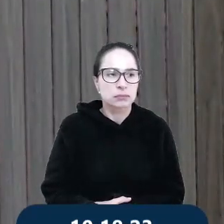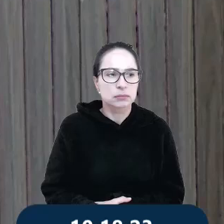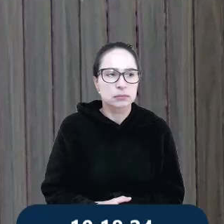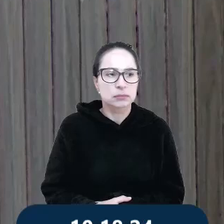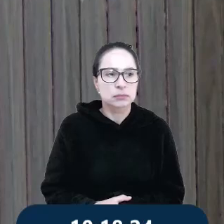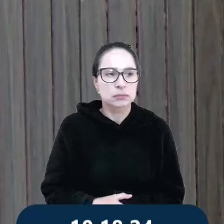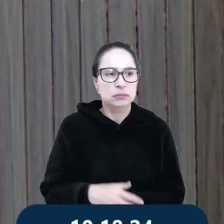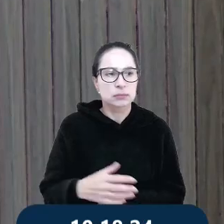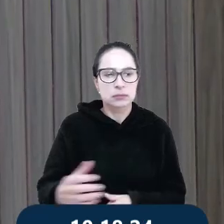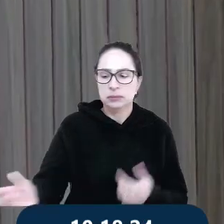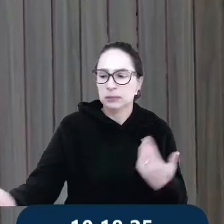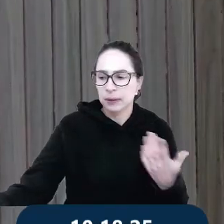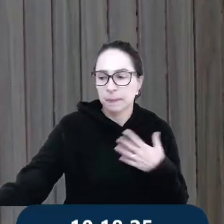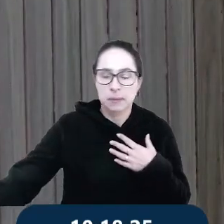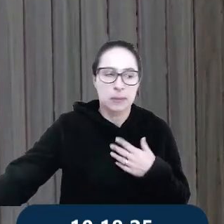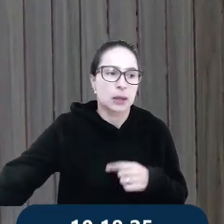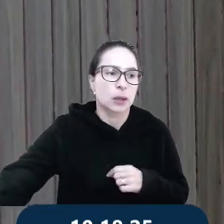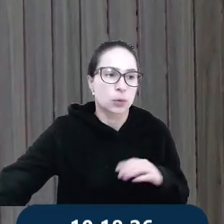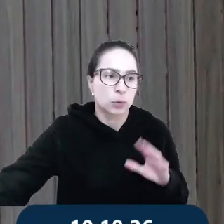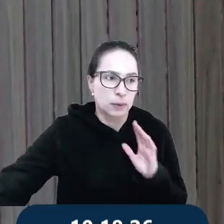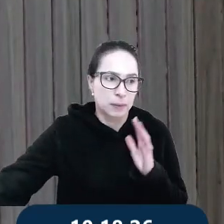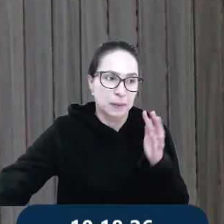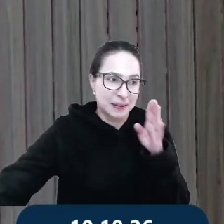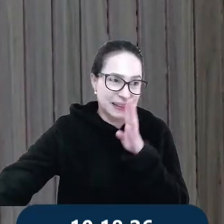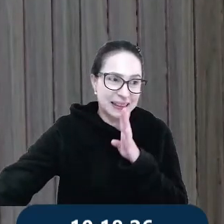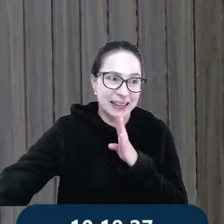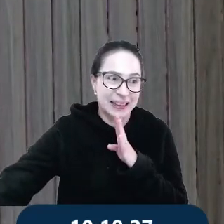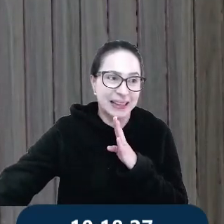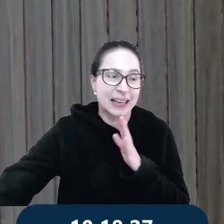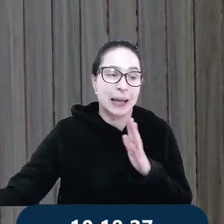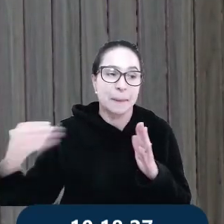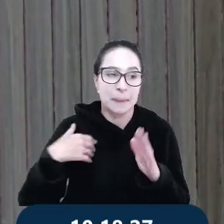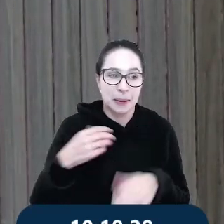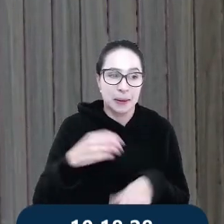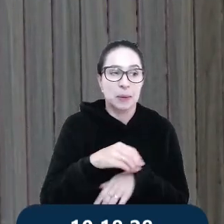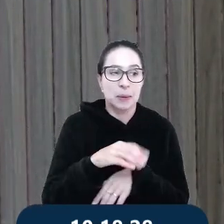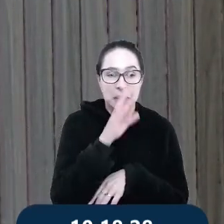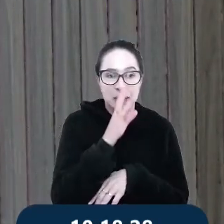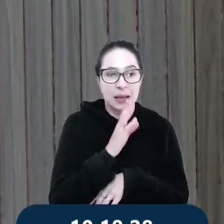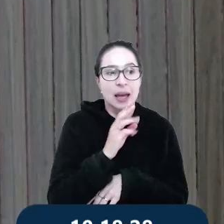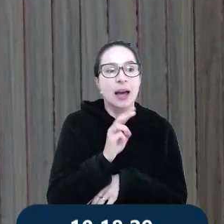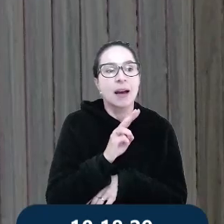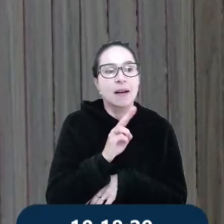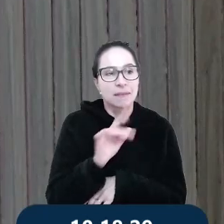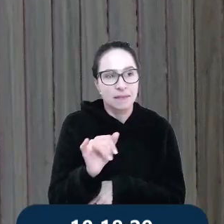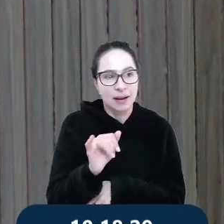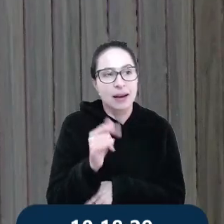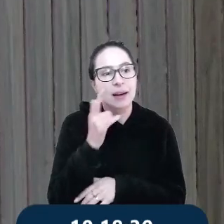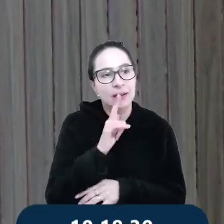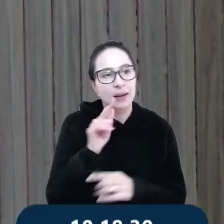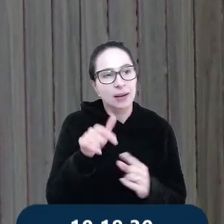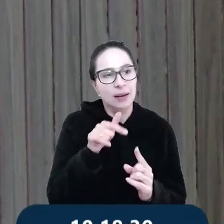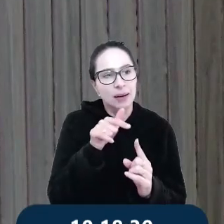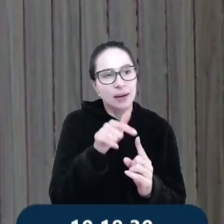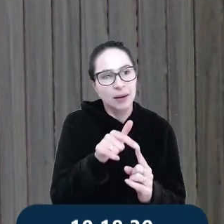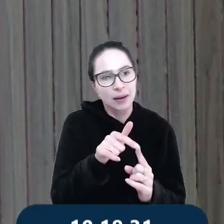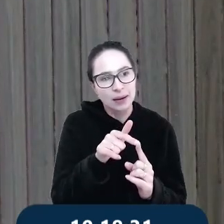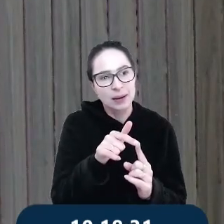hein? Pode fazer, vai, segue esse caminho, que eu acho que é o melhor caminho. Senão vai